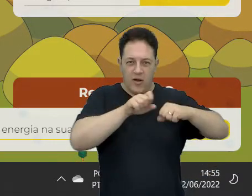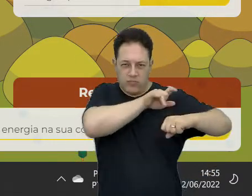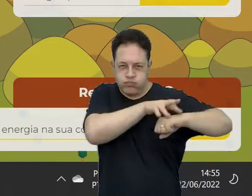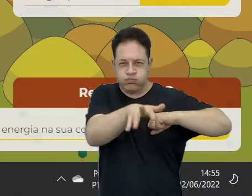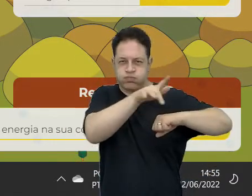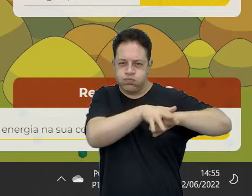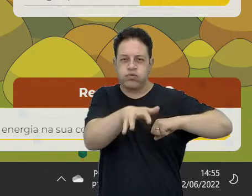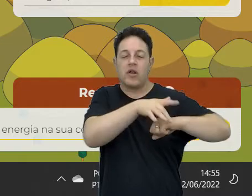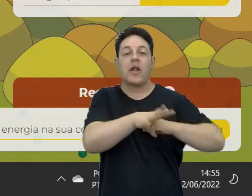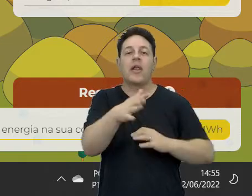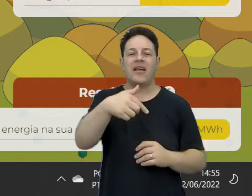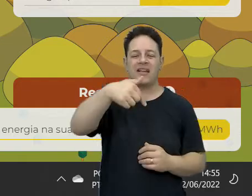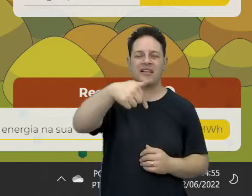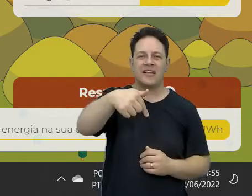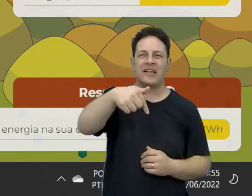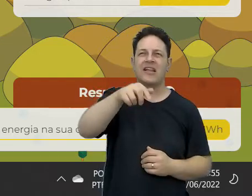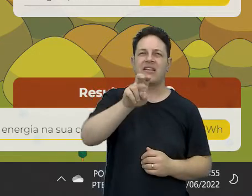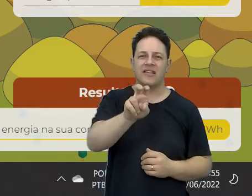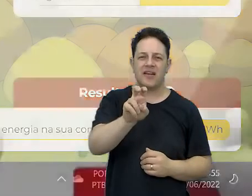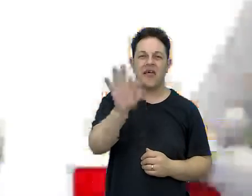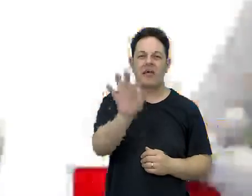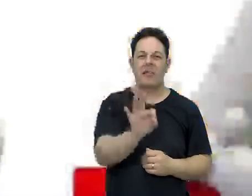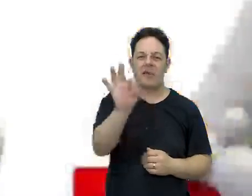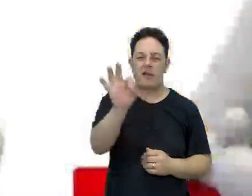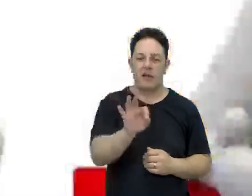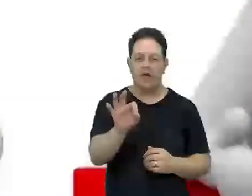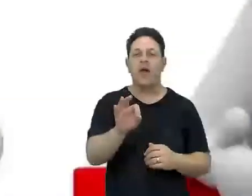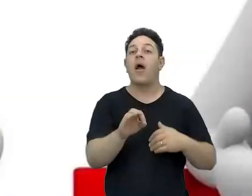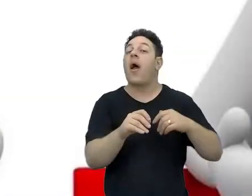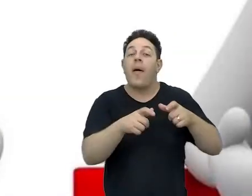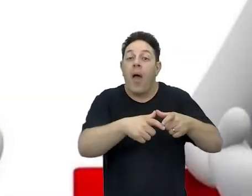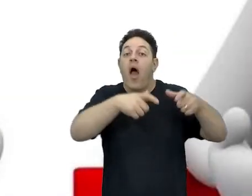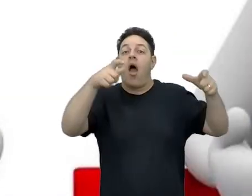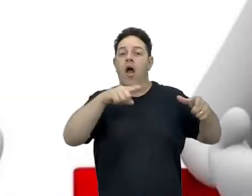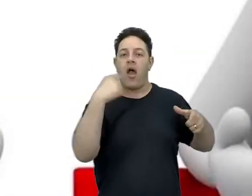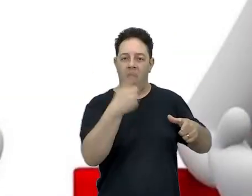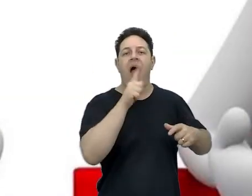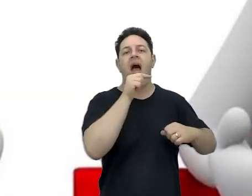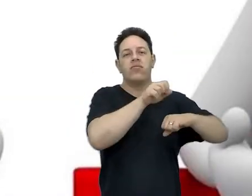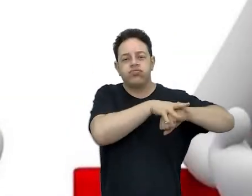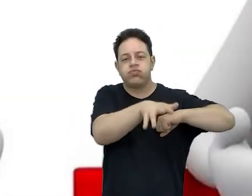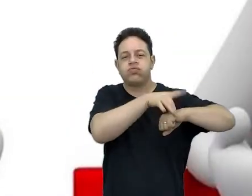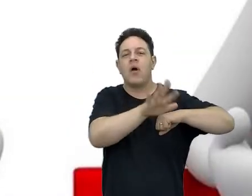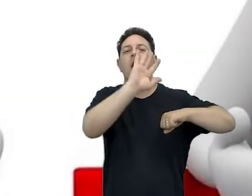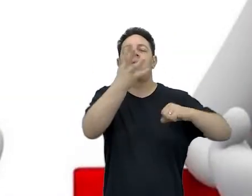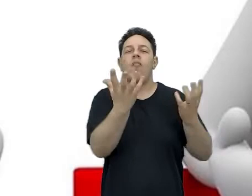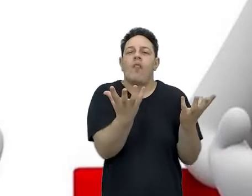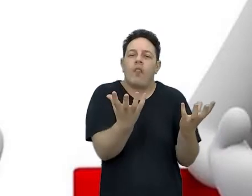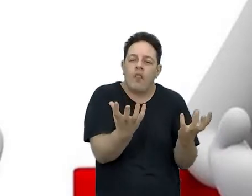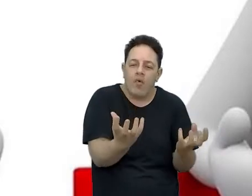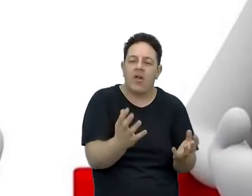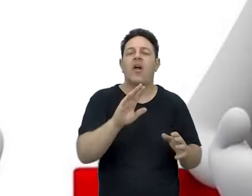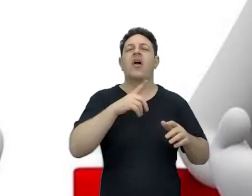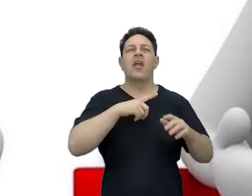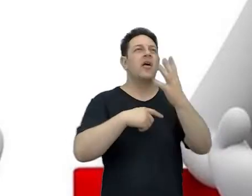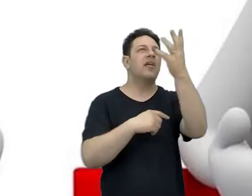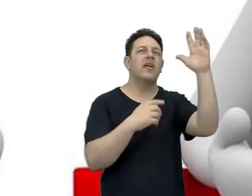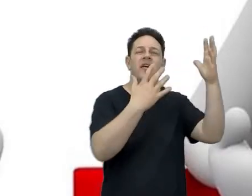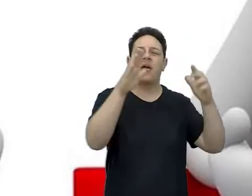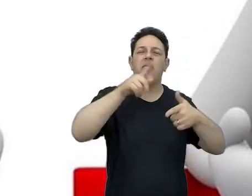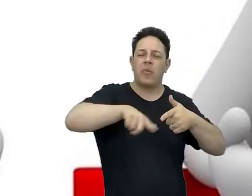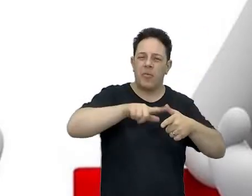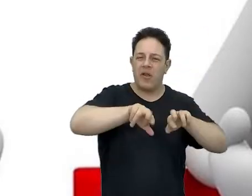tinham mais de 75% era de hidrelétrica. Aí teve uma estiagem, aí um problema ambiental, as represas